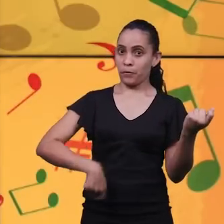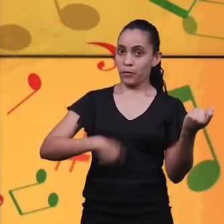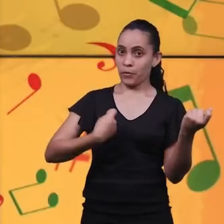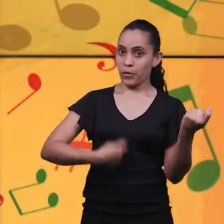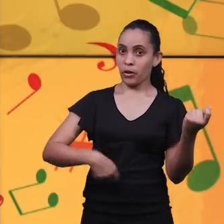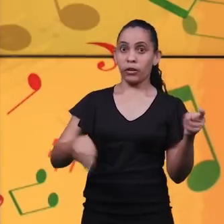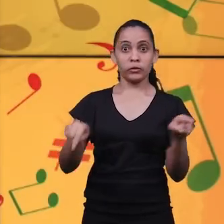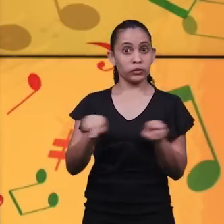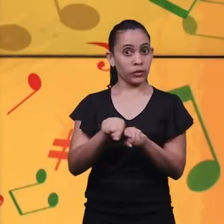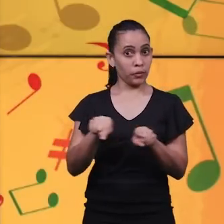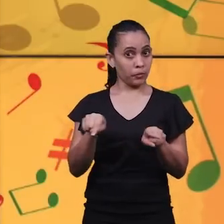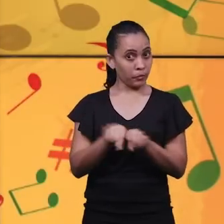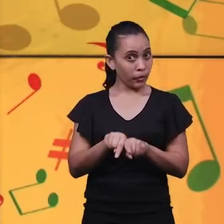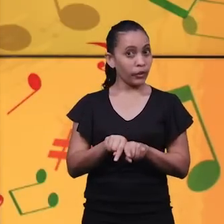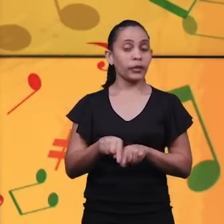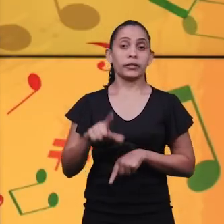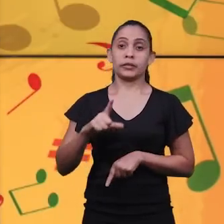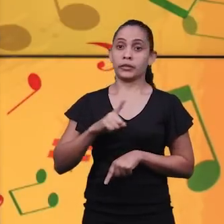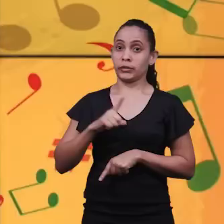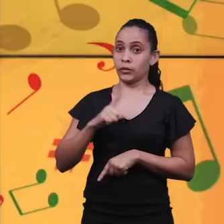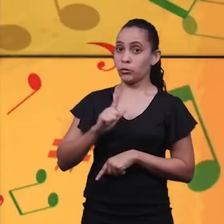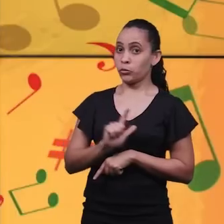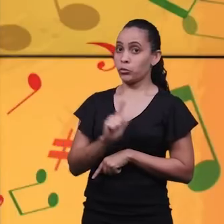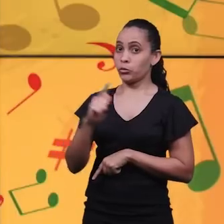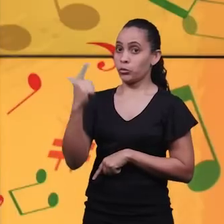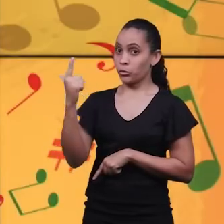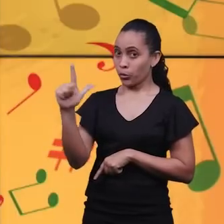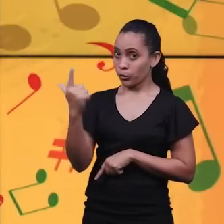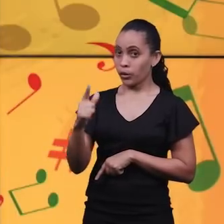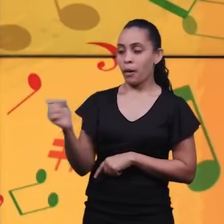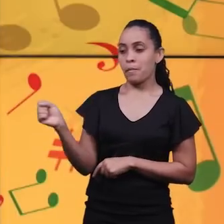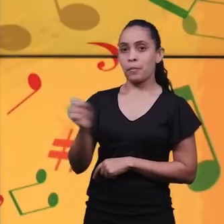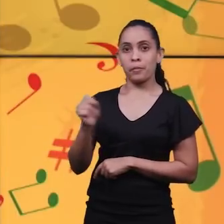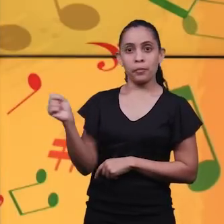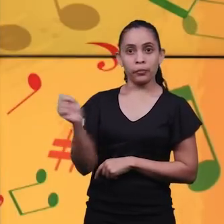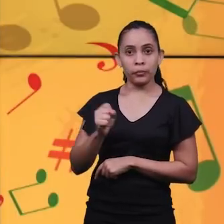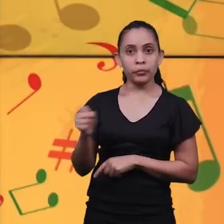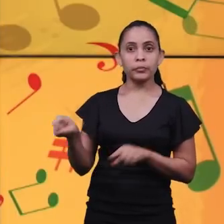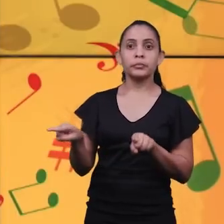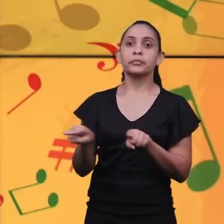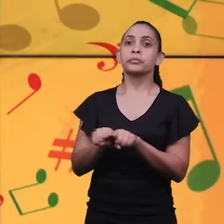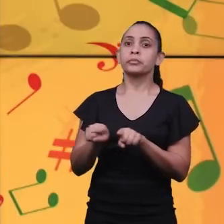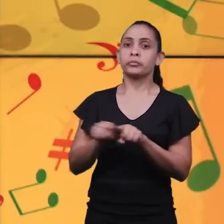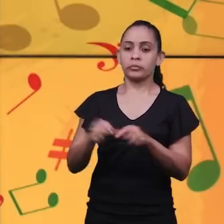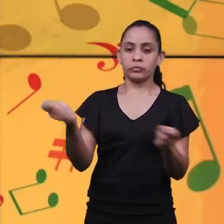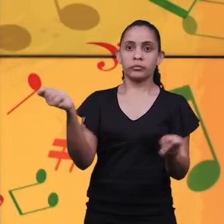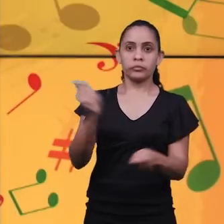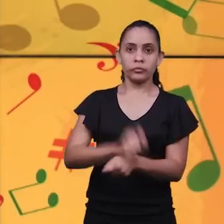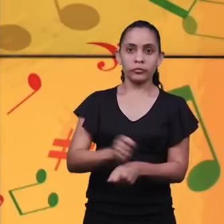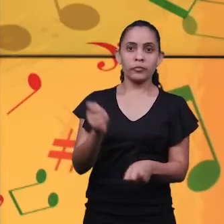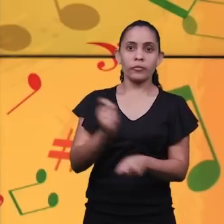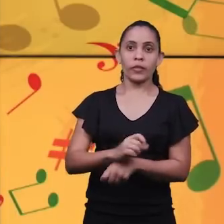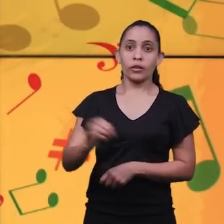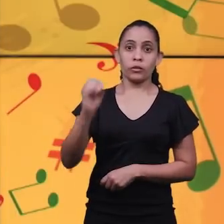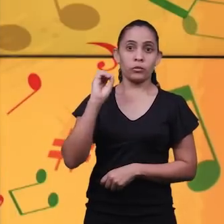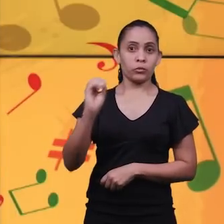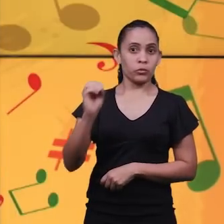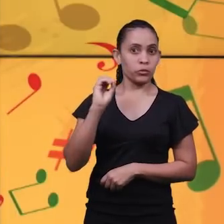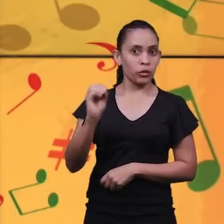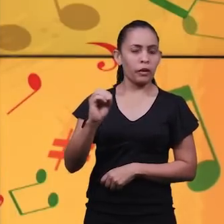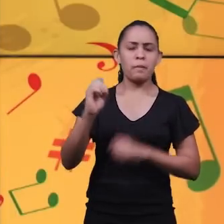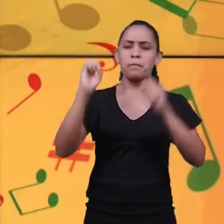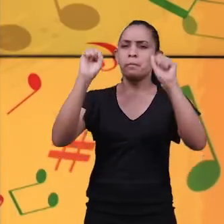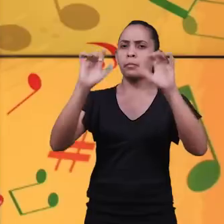piano, violão. E tem também os instrumentos de percussão. A meia-lua, a clave, o